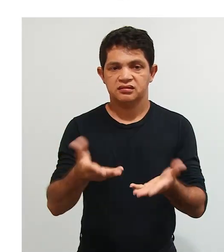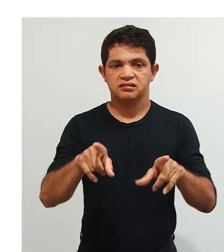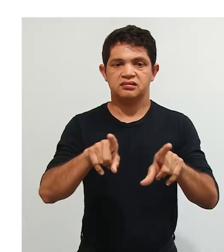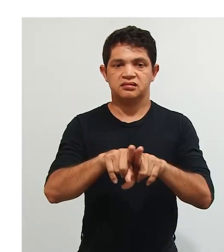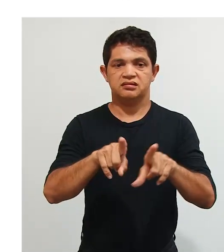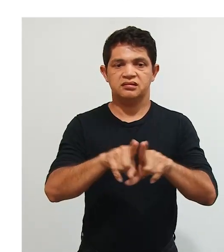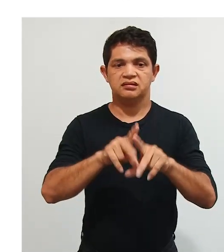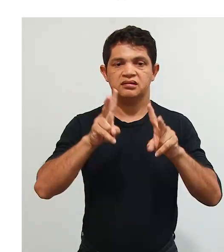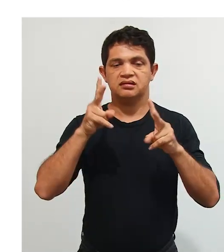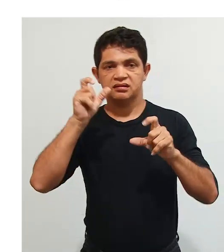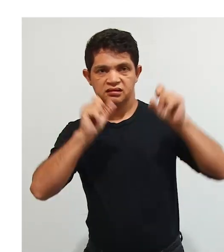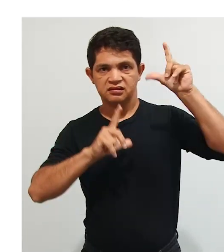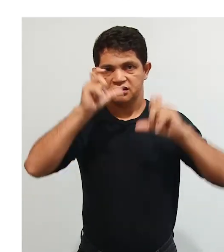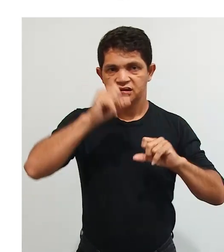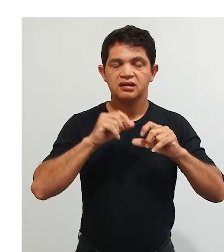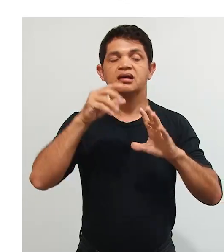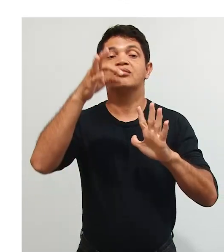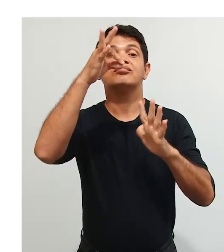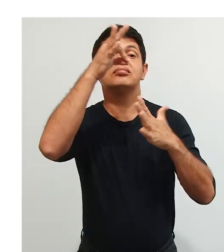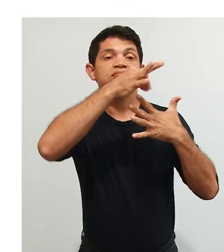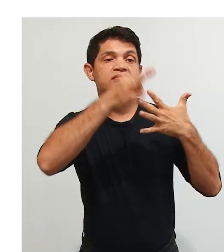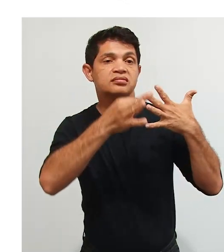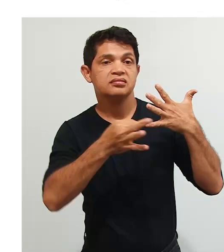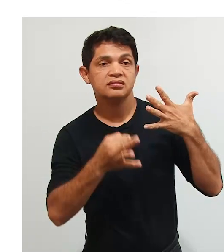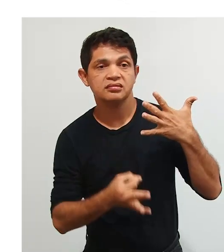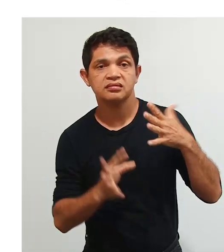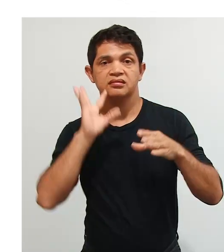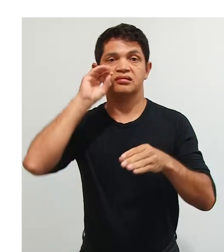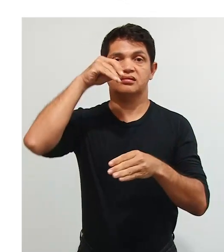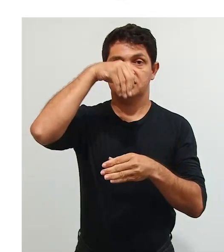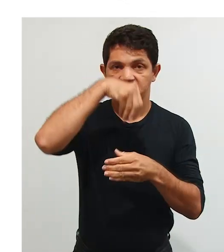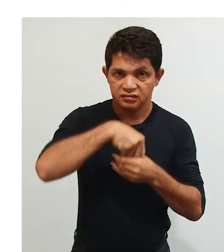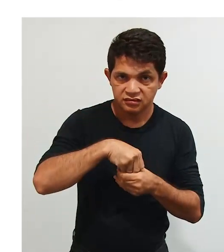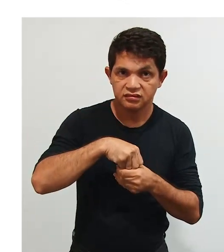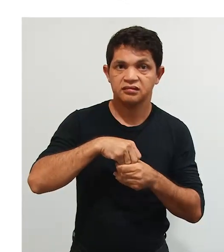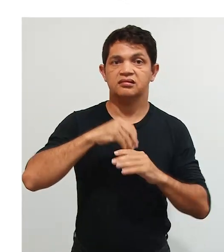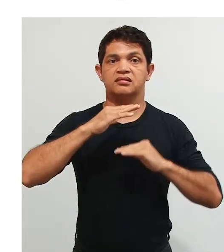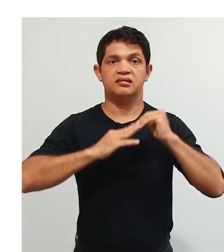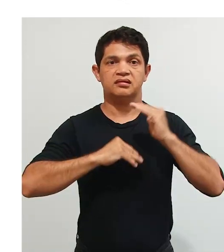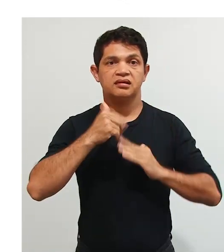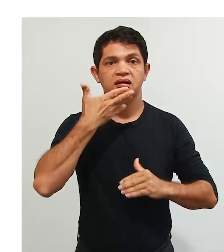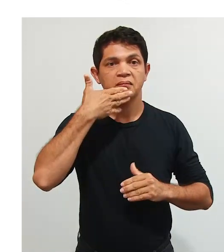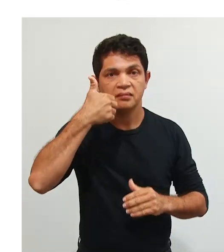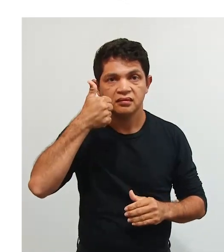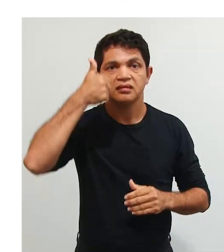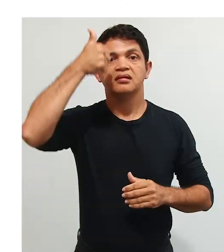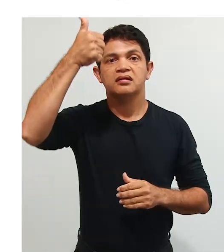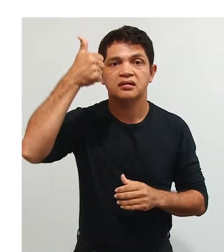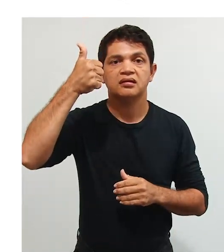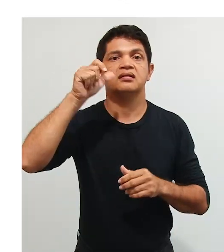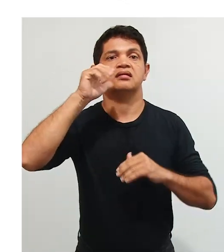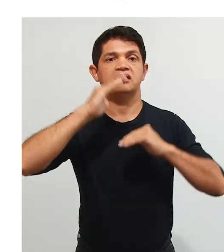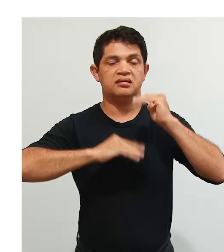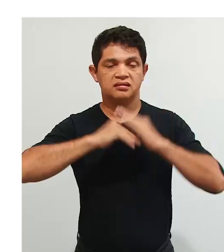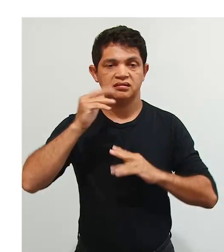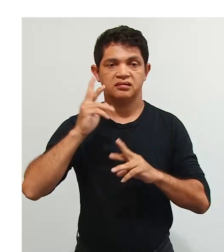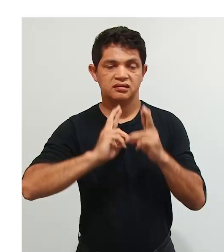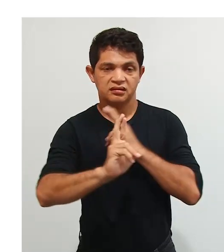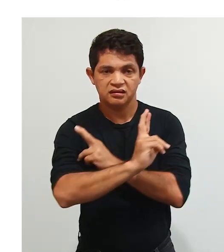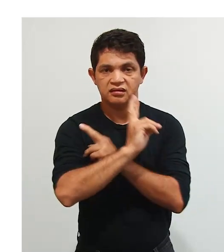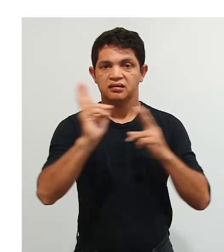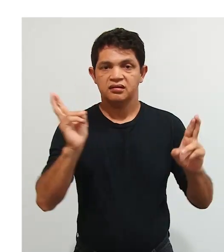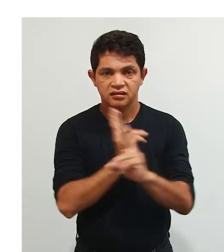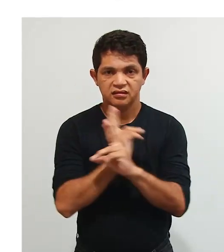quais são os benefícios que essa comunicação traz? Ela melhora os nossos